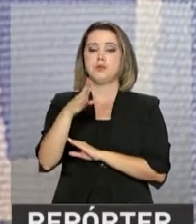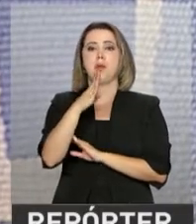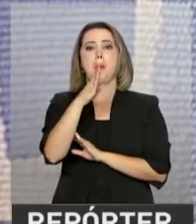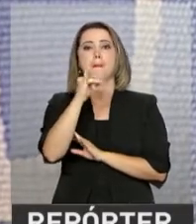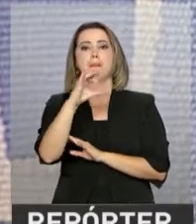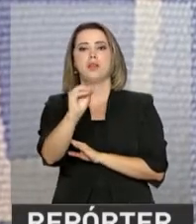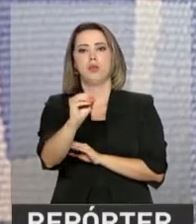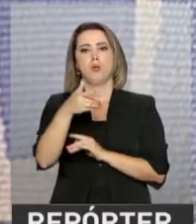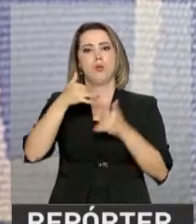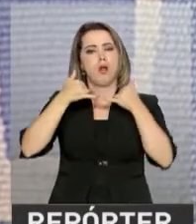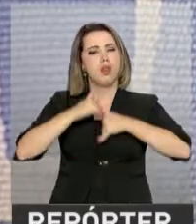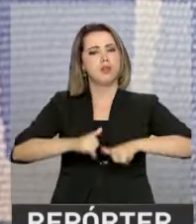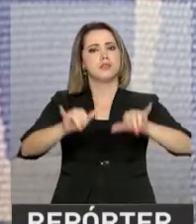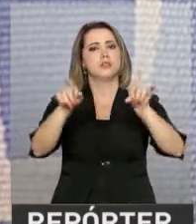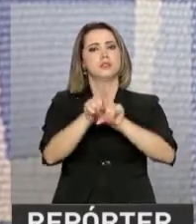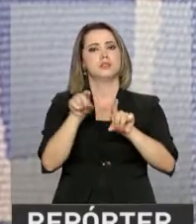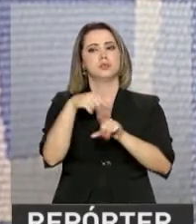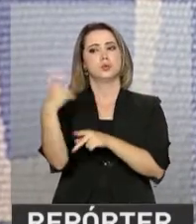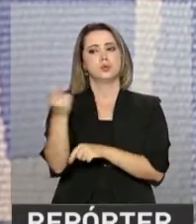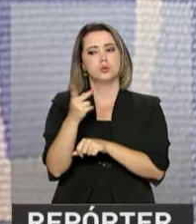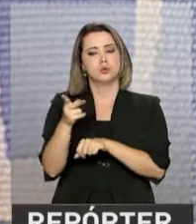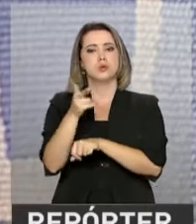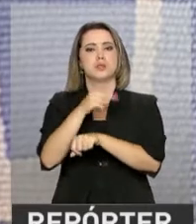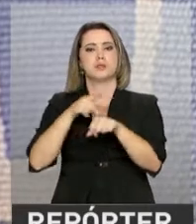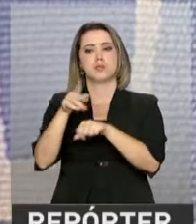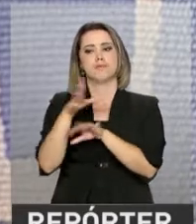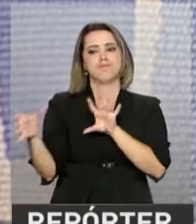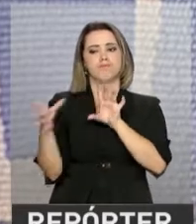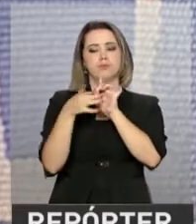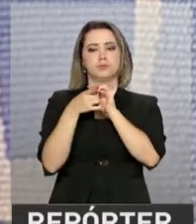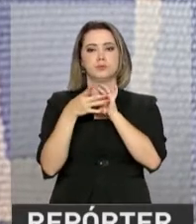um vínculo duradouro entre as duas nações.